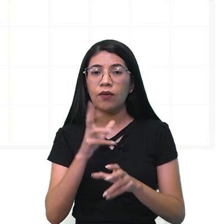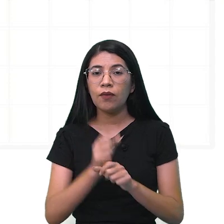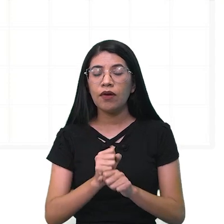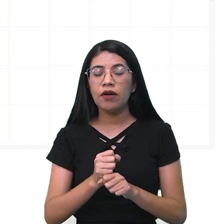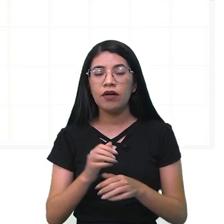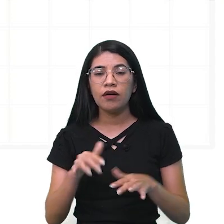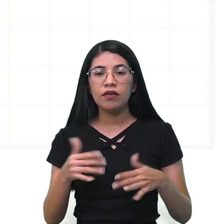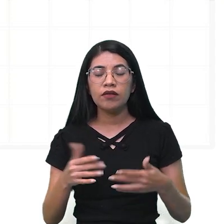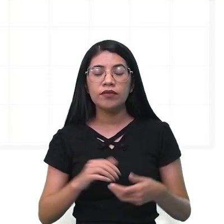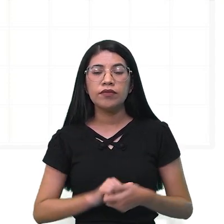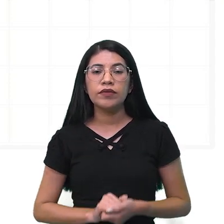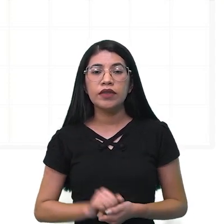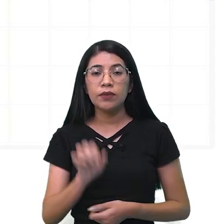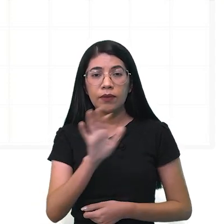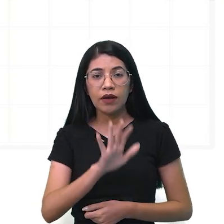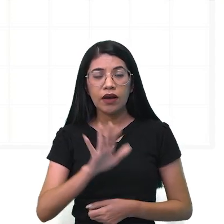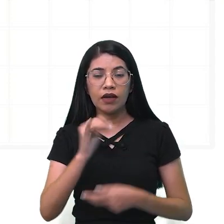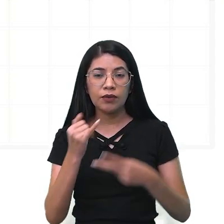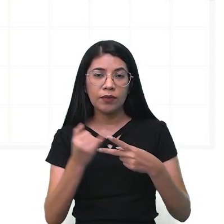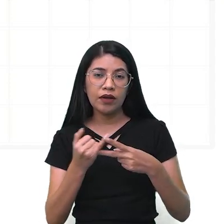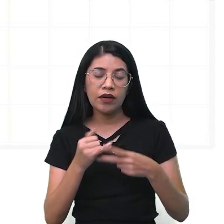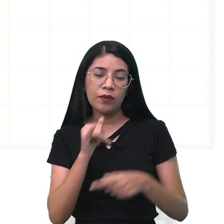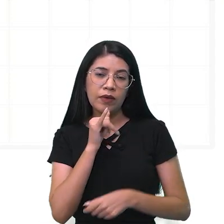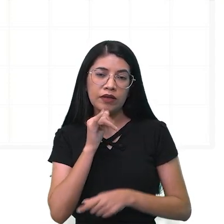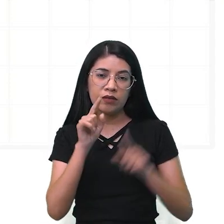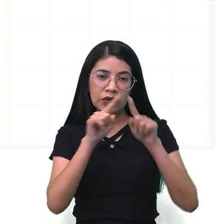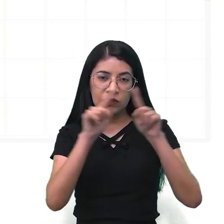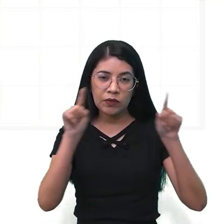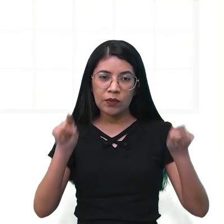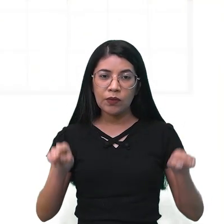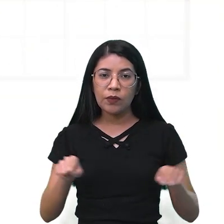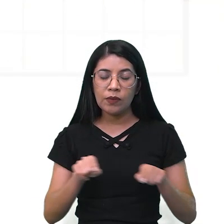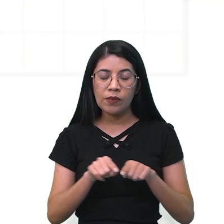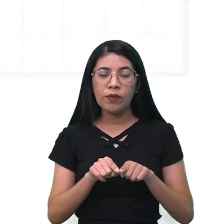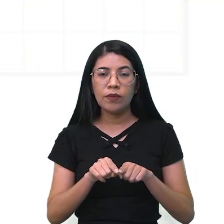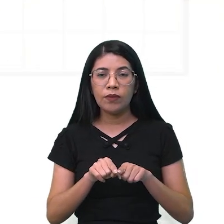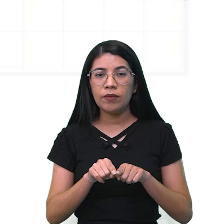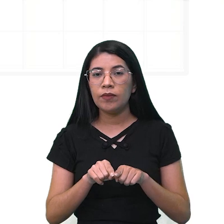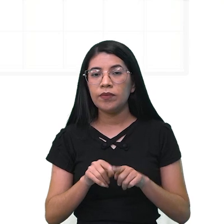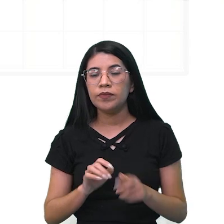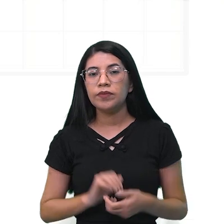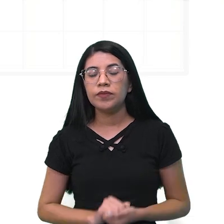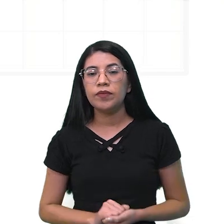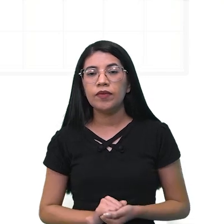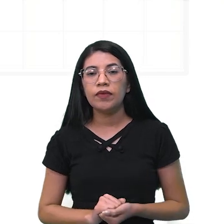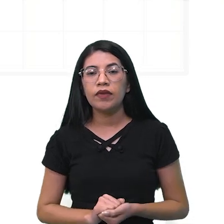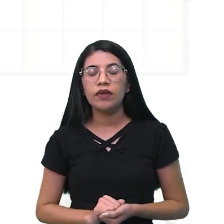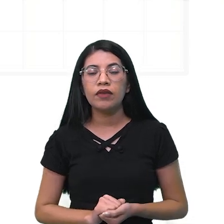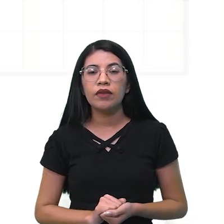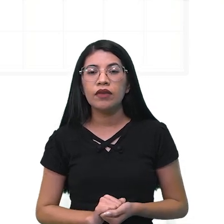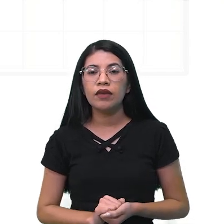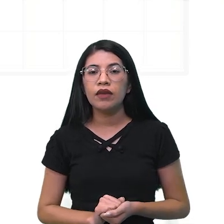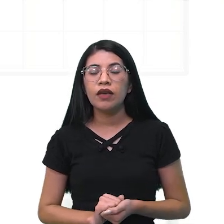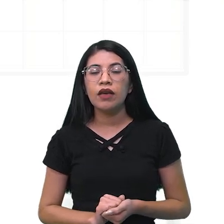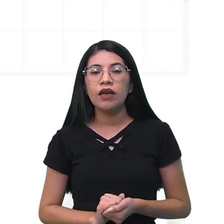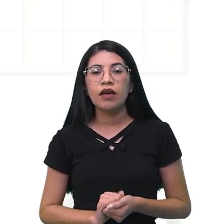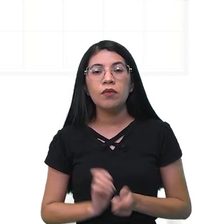um polígono, né? Nesse caso aqui de um retângulo, que é um quadrilátero também, a gente